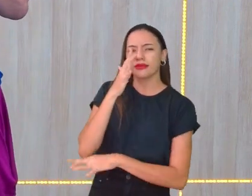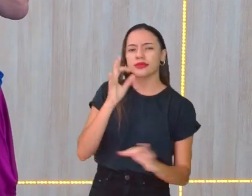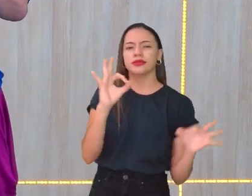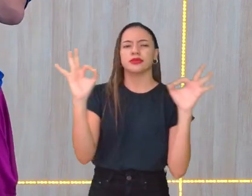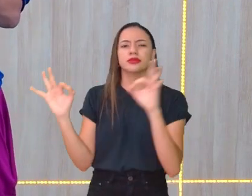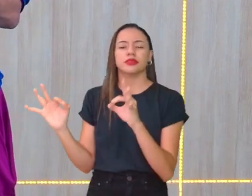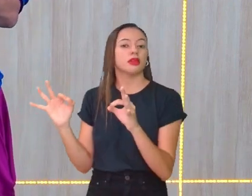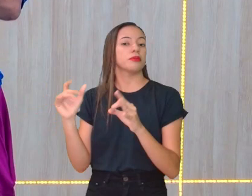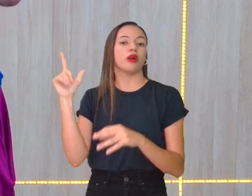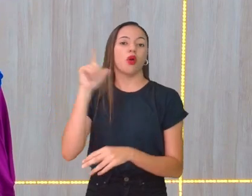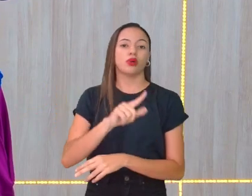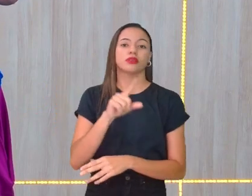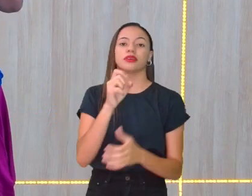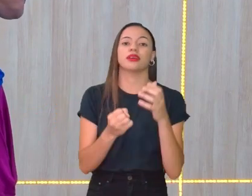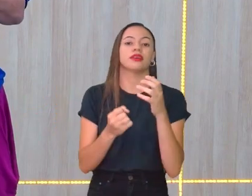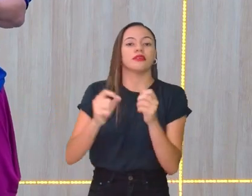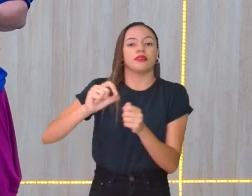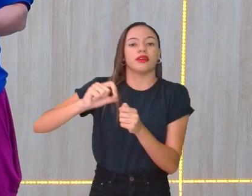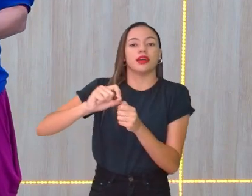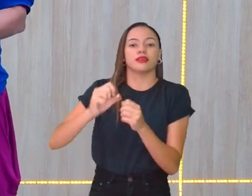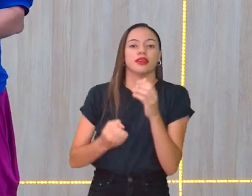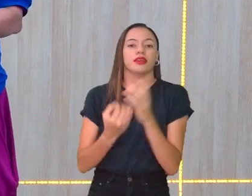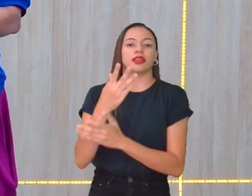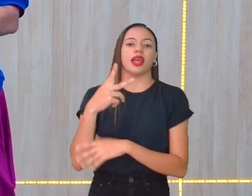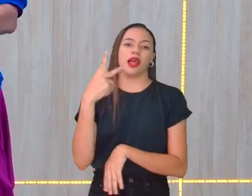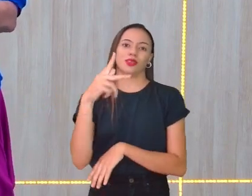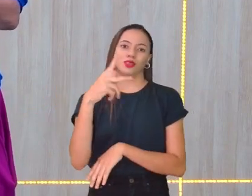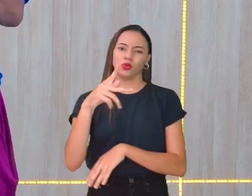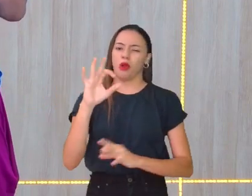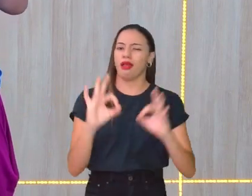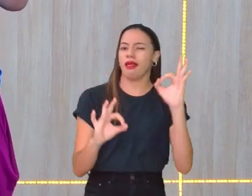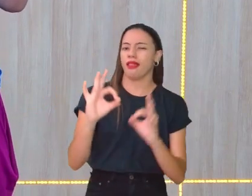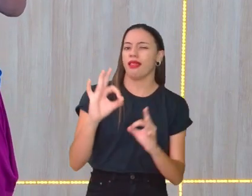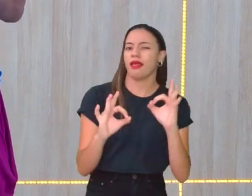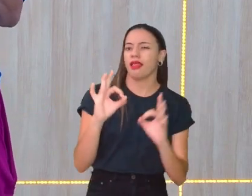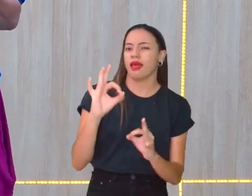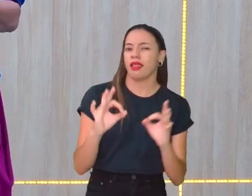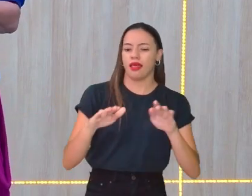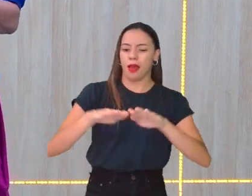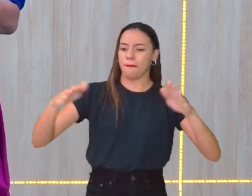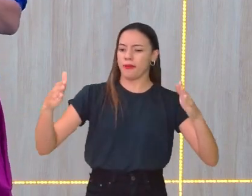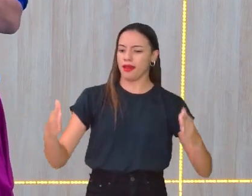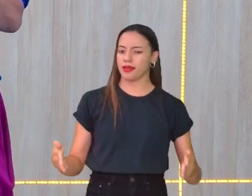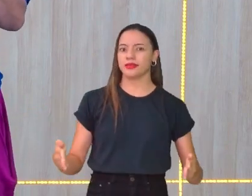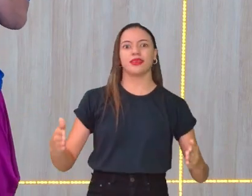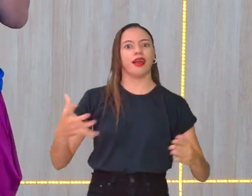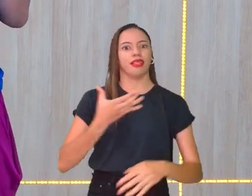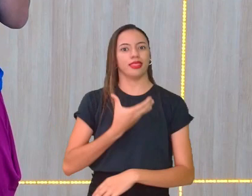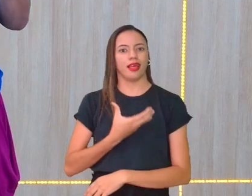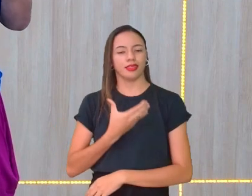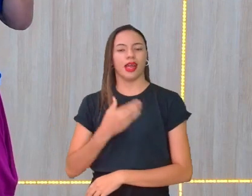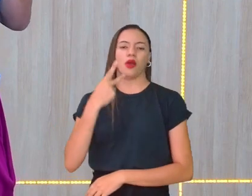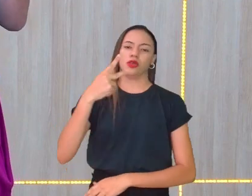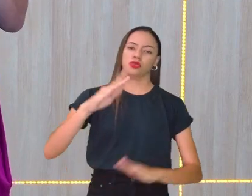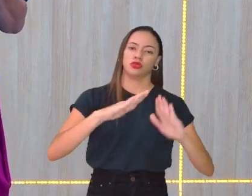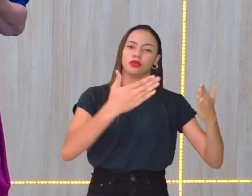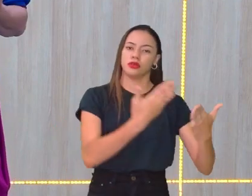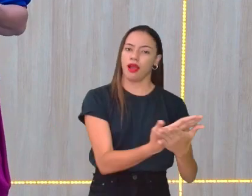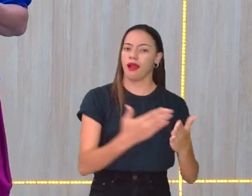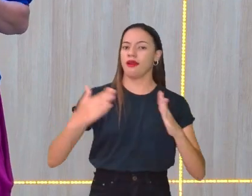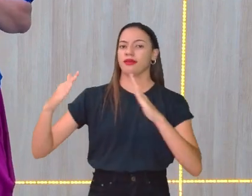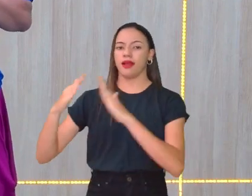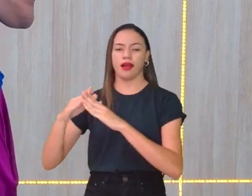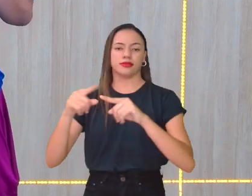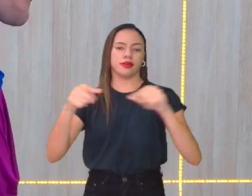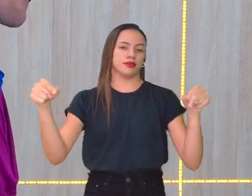Para construir uma árvore para enfeitar a sua mesa de Natal, para enfeitar a sua casa, para enfeitar a sua escola, sua sala de